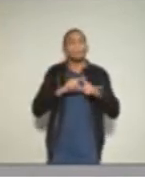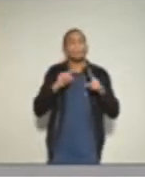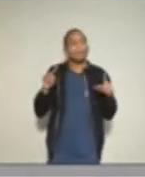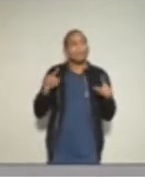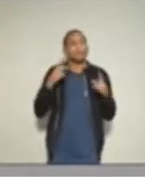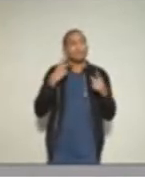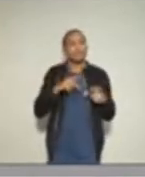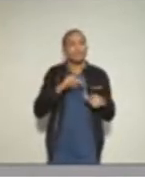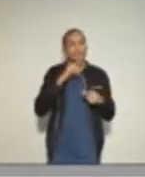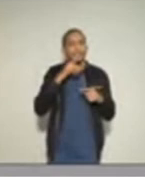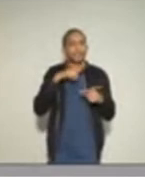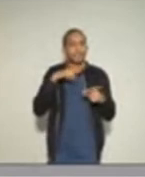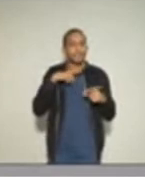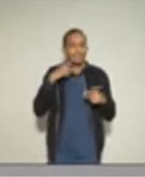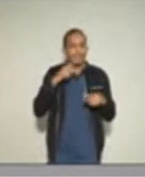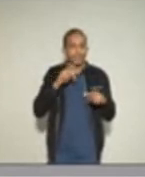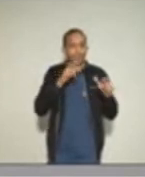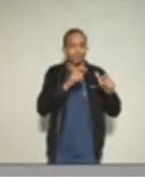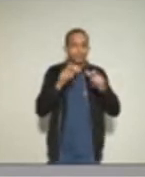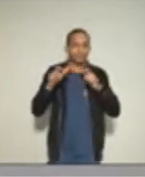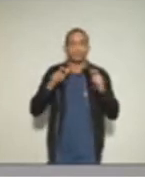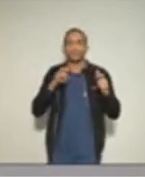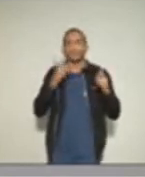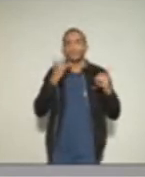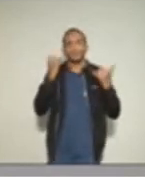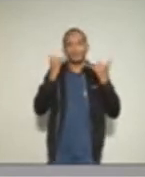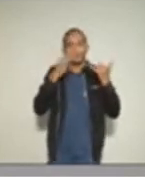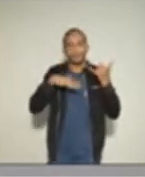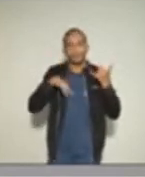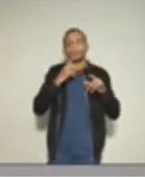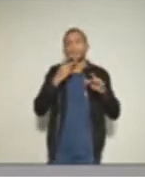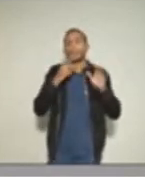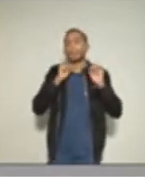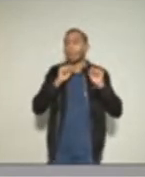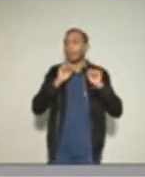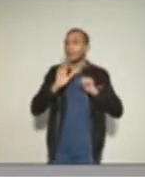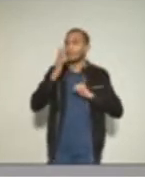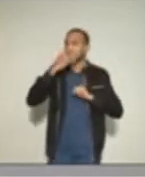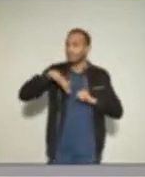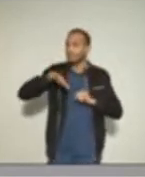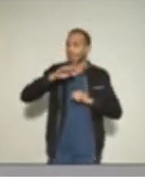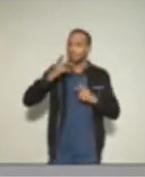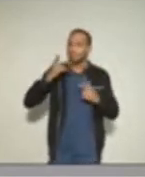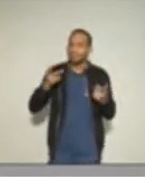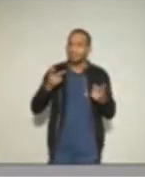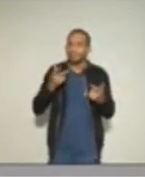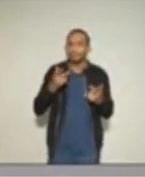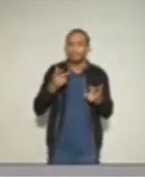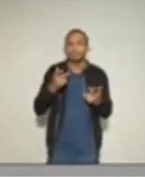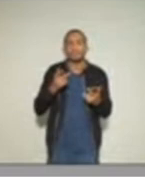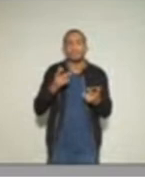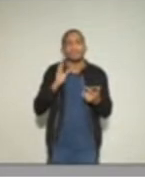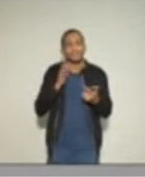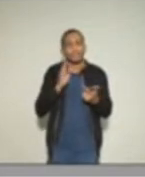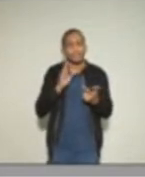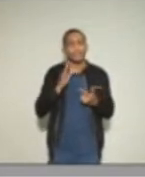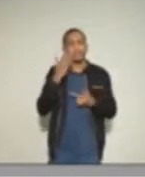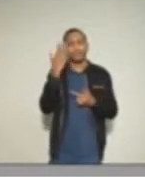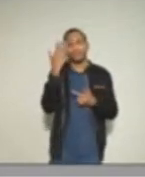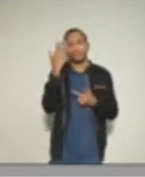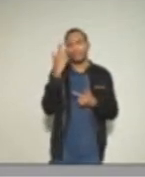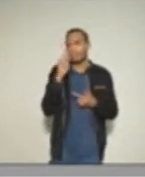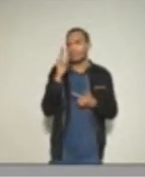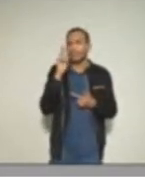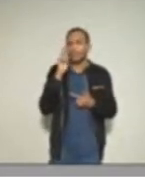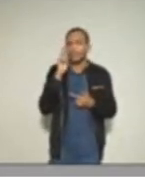coloca essa informação e trabalha ela no ponto de vista do que poderia acontecer, o que, na verdade, vem acontecendo quando você não tem